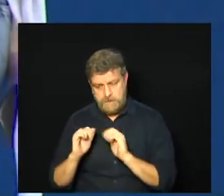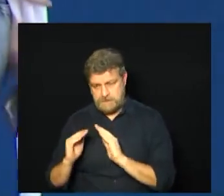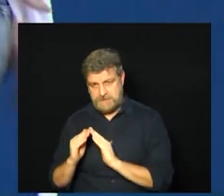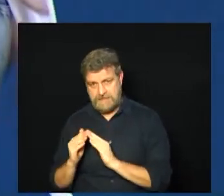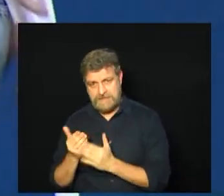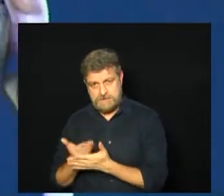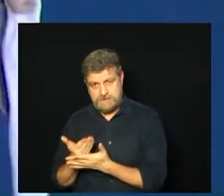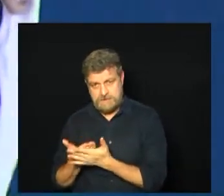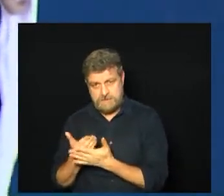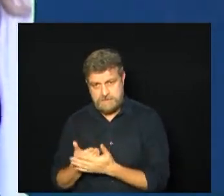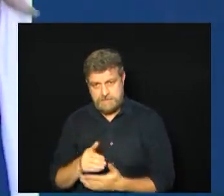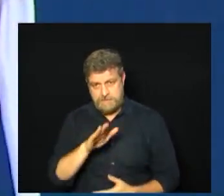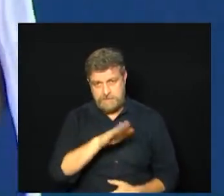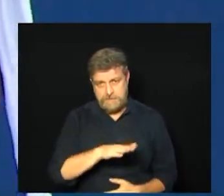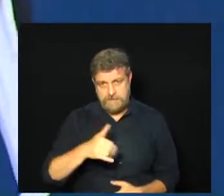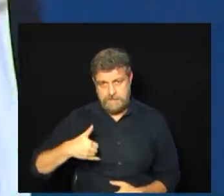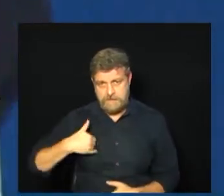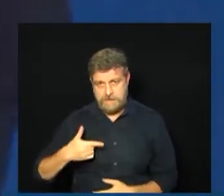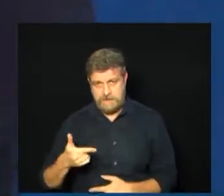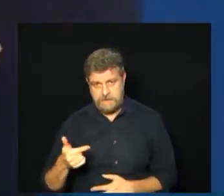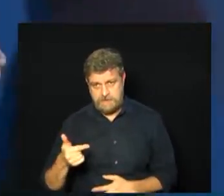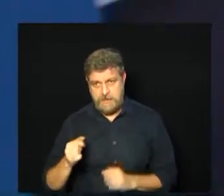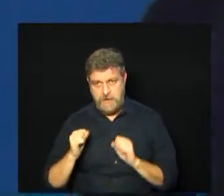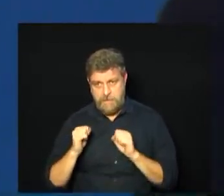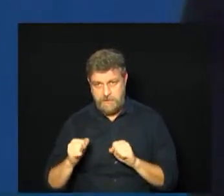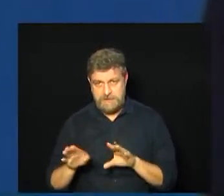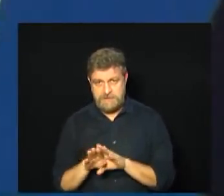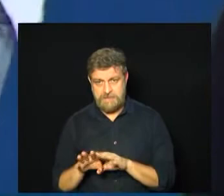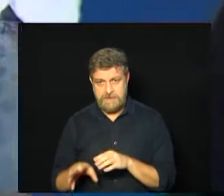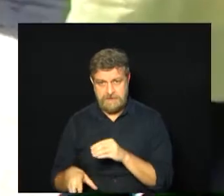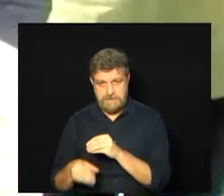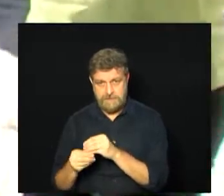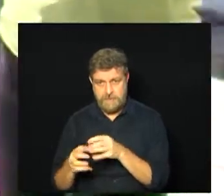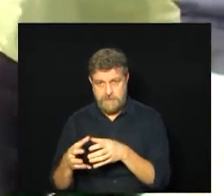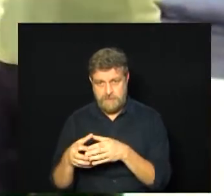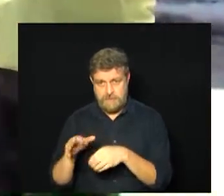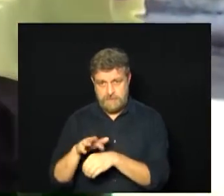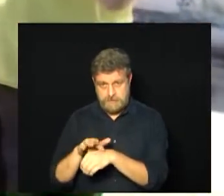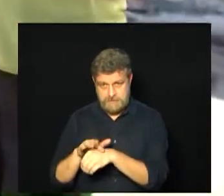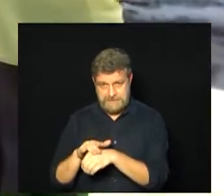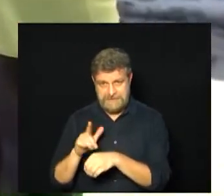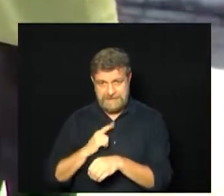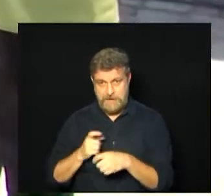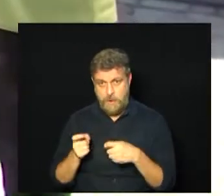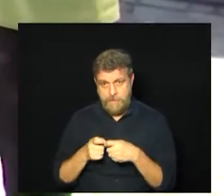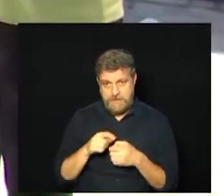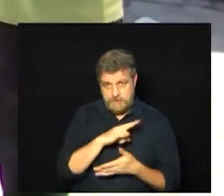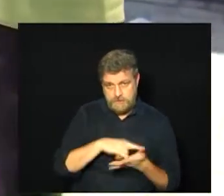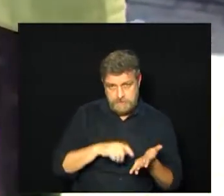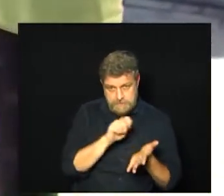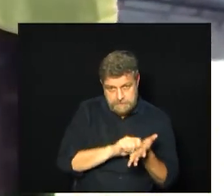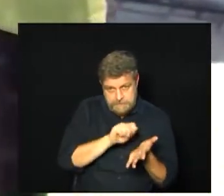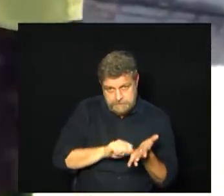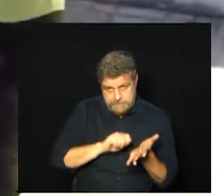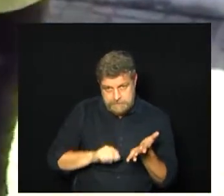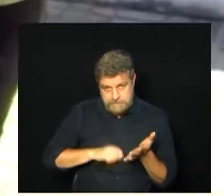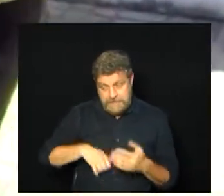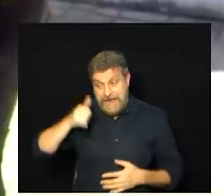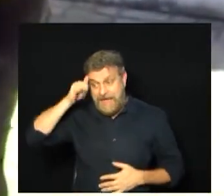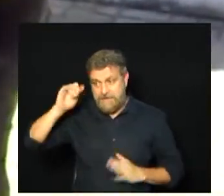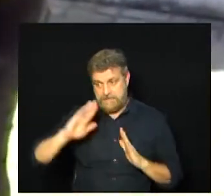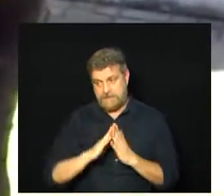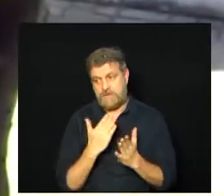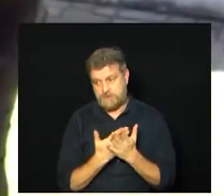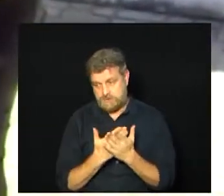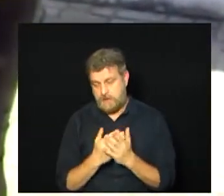ainda vacinadas, 12 anos, mas que também possuem grupo de risco, se elas tiverem uma recomendação médica para evitar a frequência, elas podem